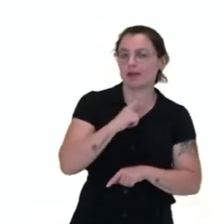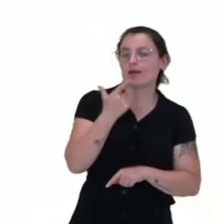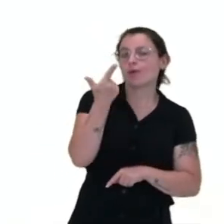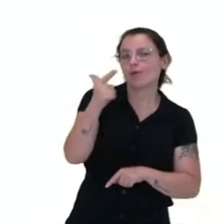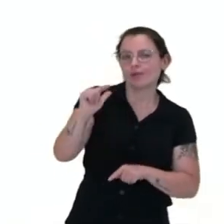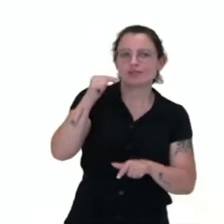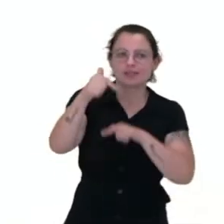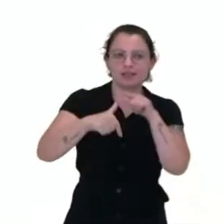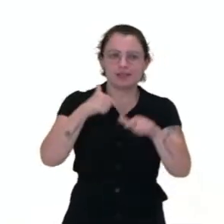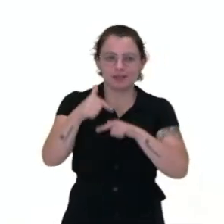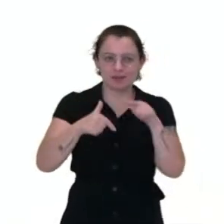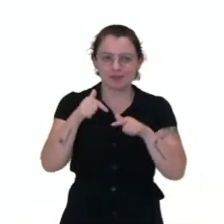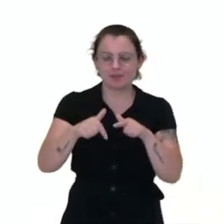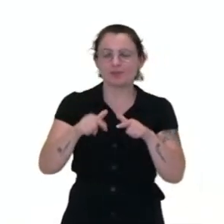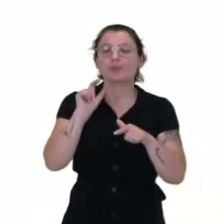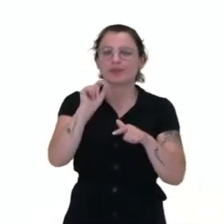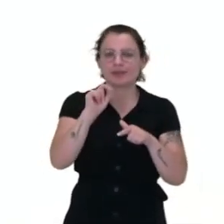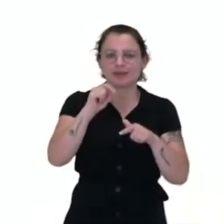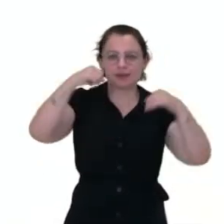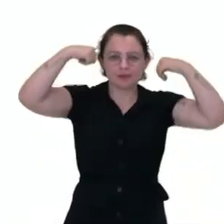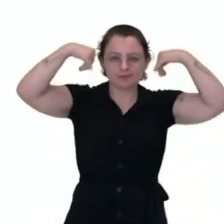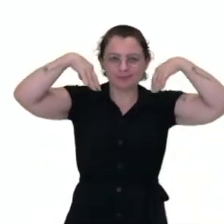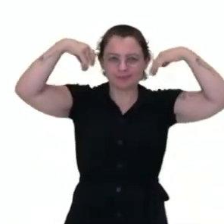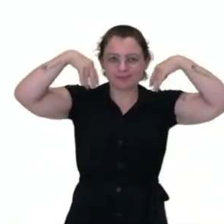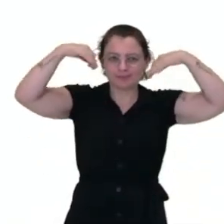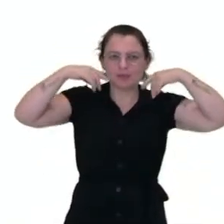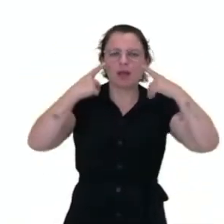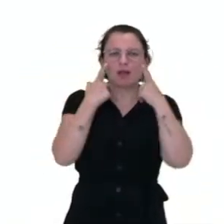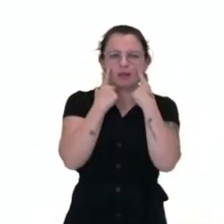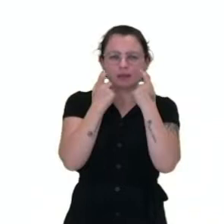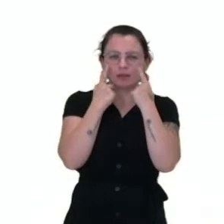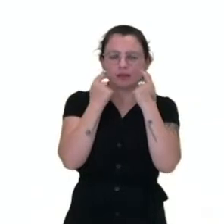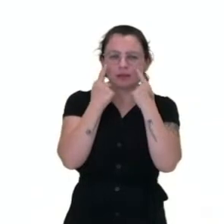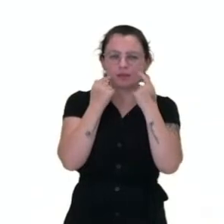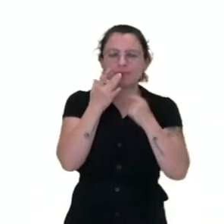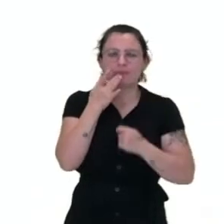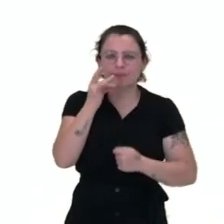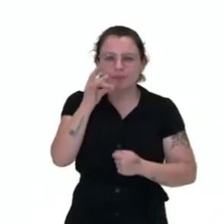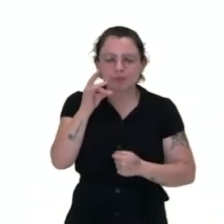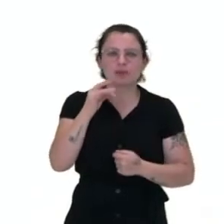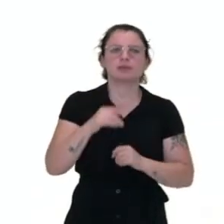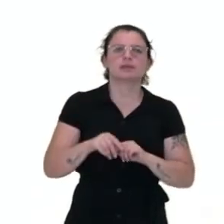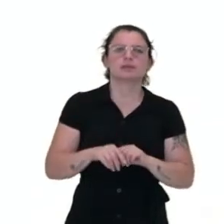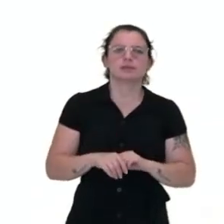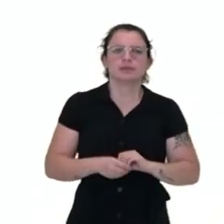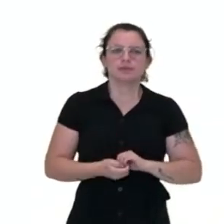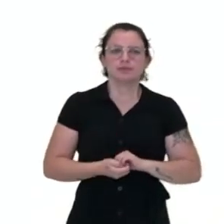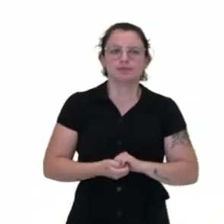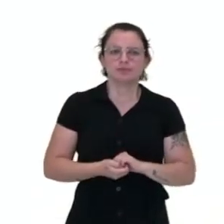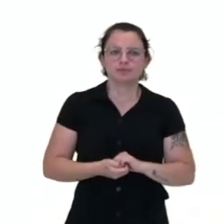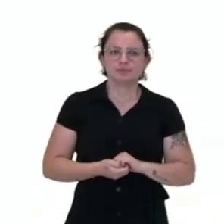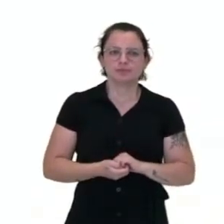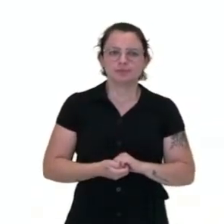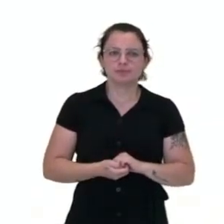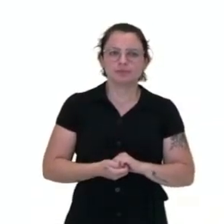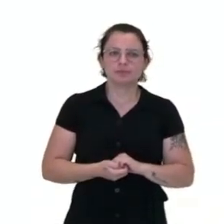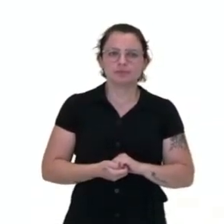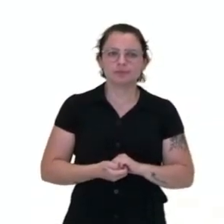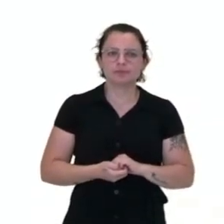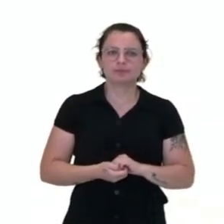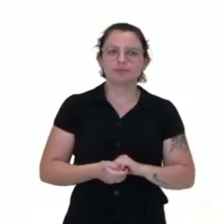a liberação de suor, de lágrimas, saliva, leite e até hormônios pelas